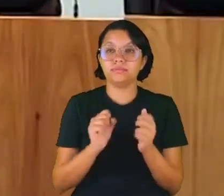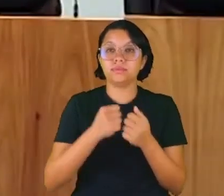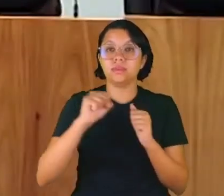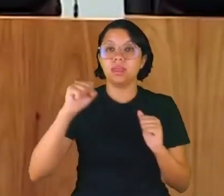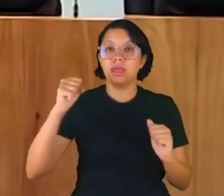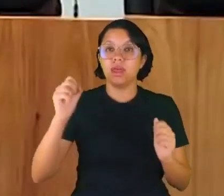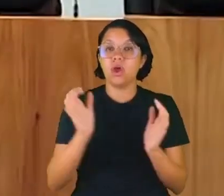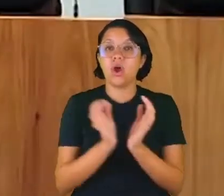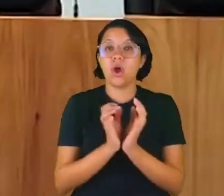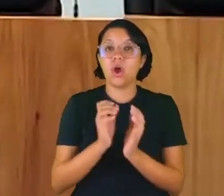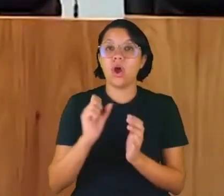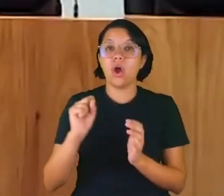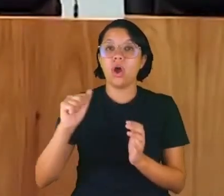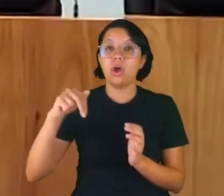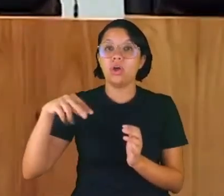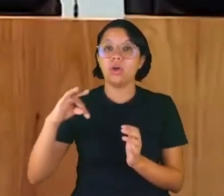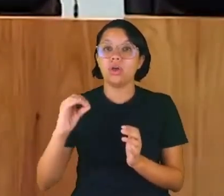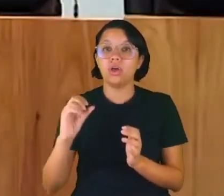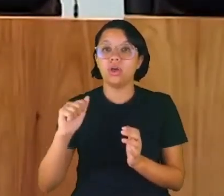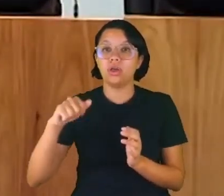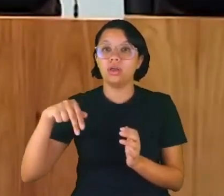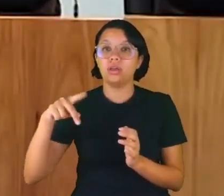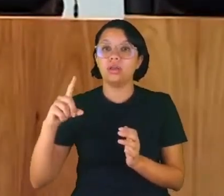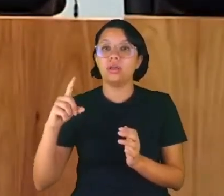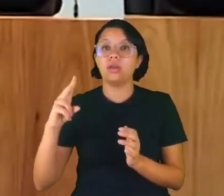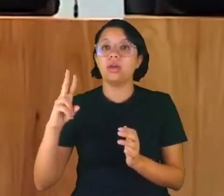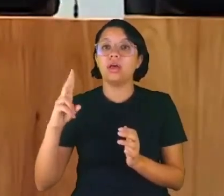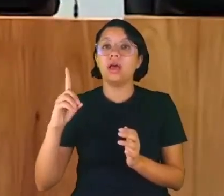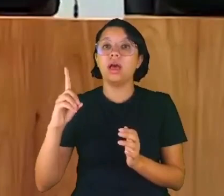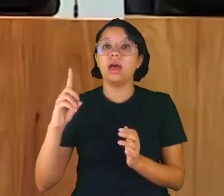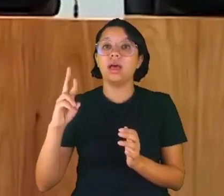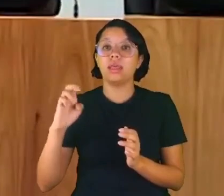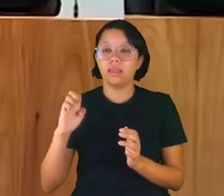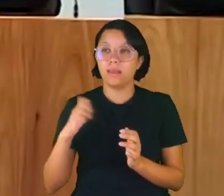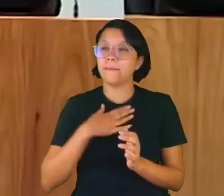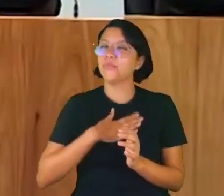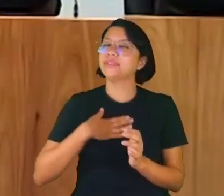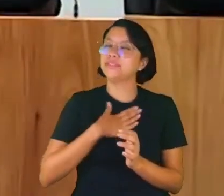grande comarca de Santo André, né, doutor Cedenho? Muita satisfação.